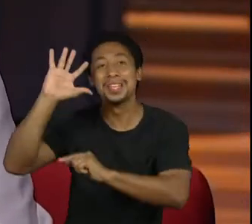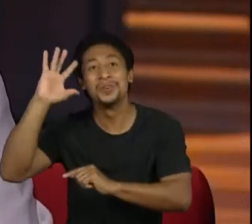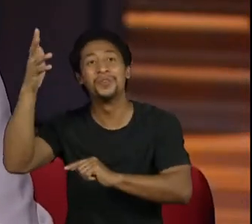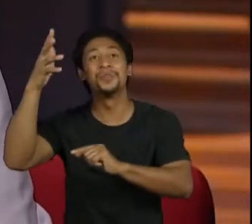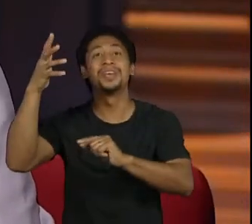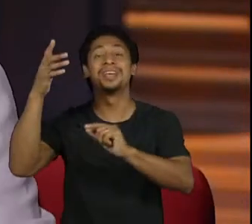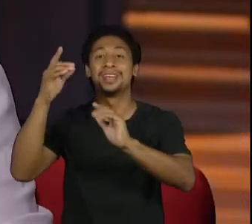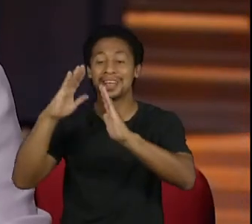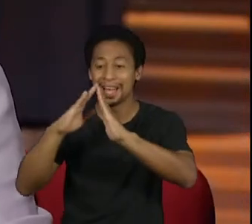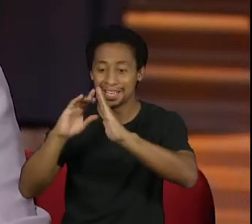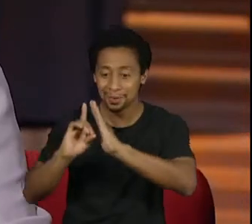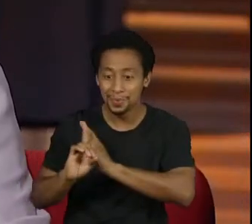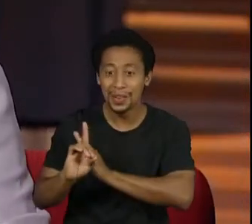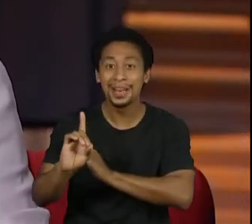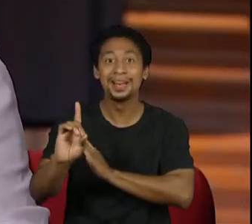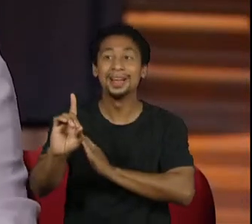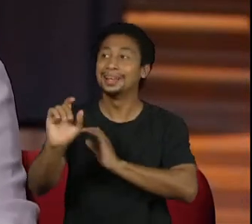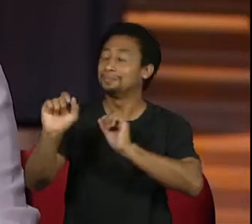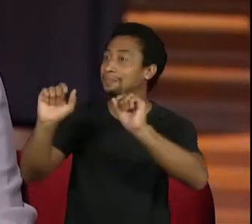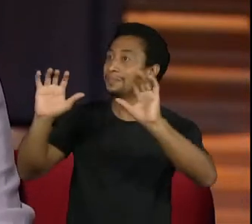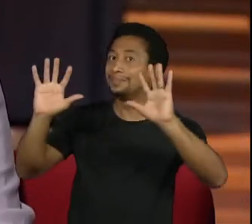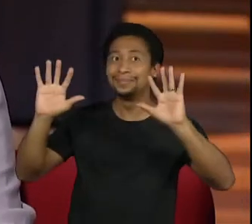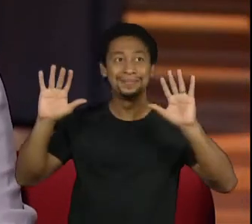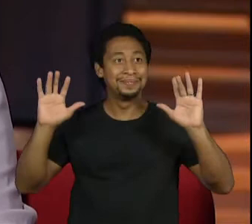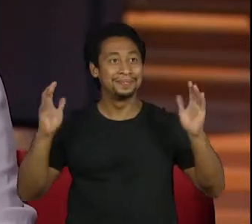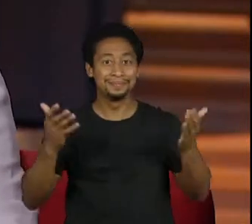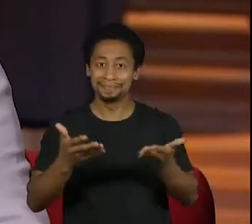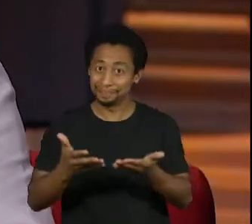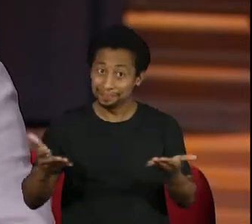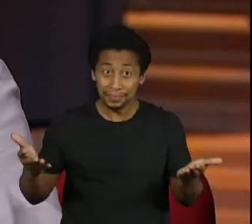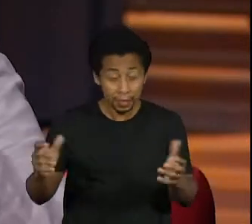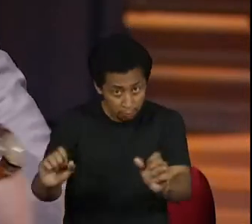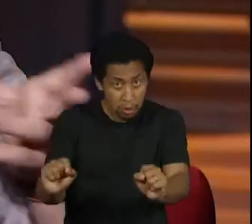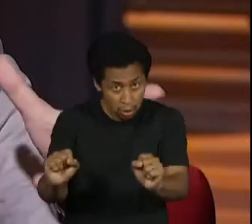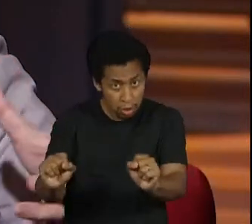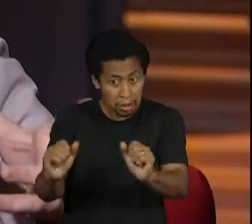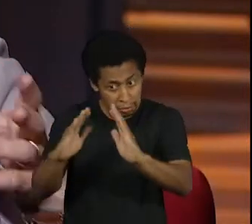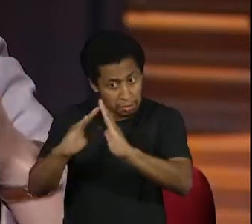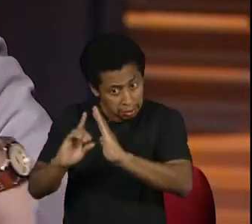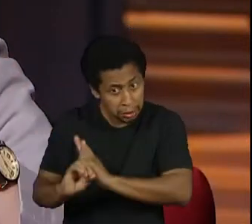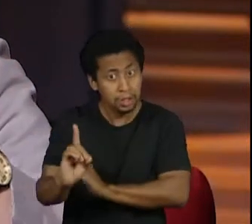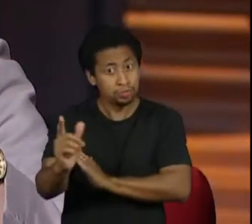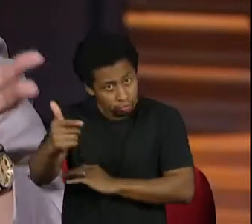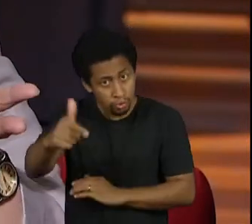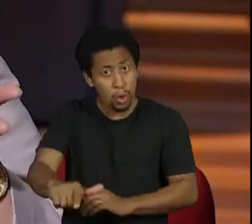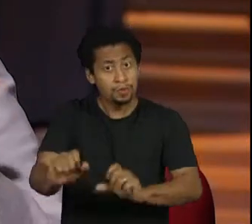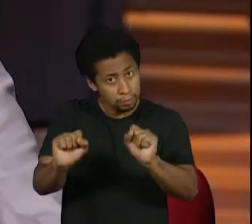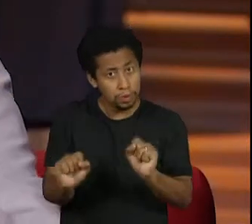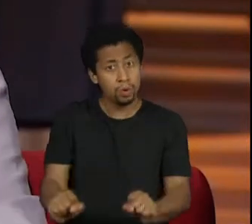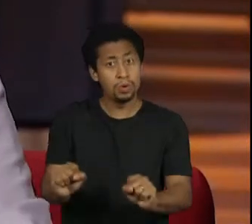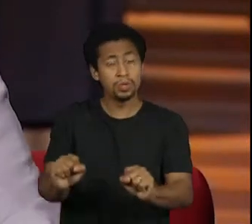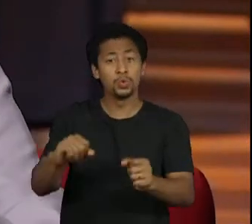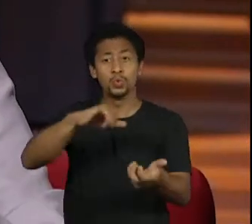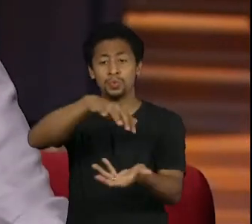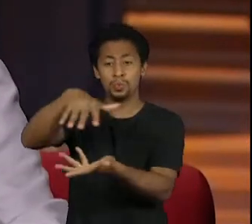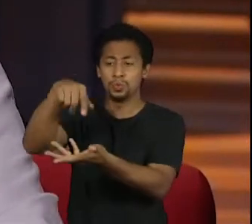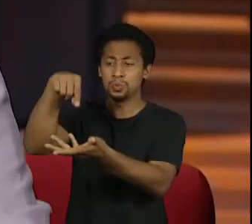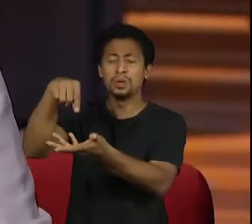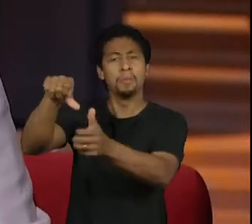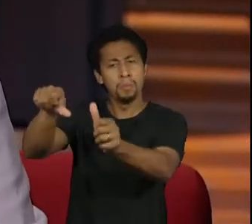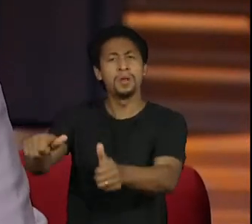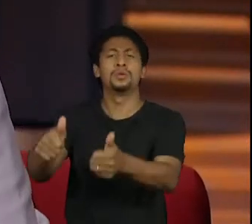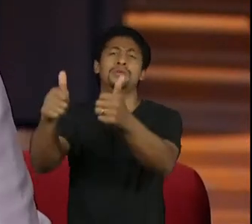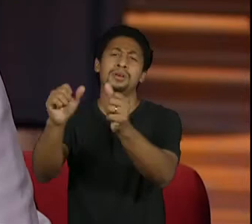Que assim, e que legal, a tem gente a ver pode. mesmo. É, que a gente pode. Não, a gente pode sair de novo e melhorar o mundo, que o mundo está muito ruim. Ele